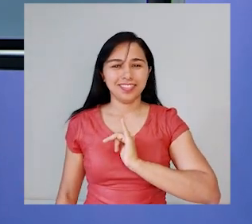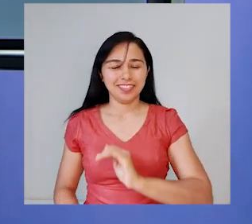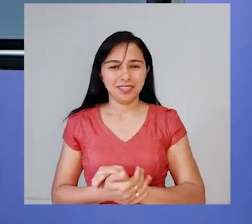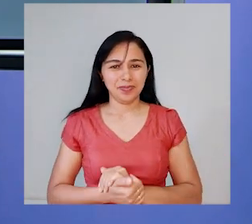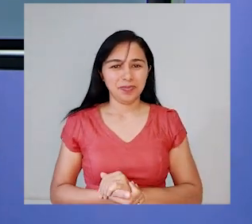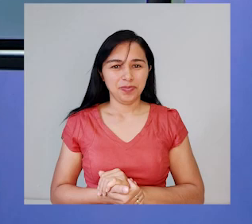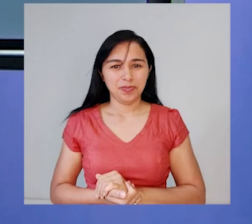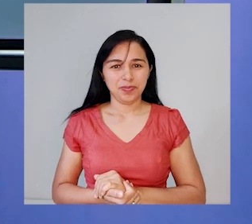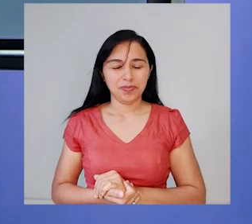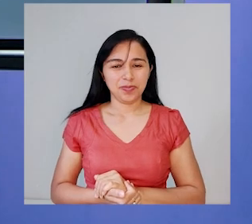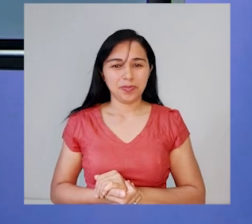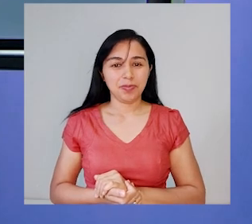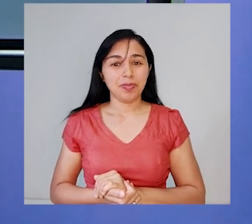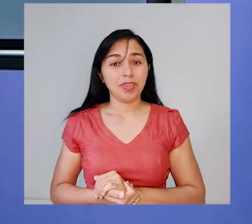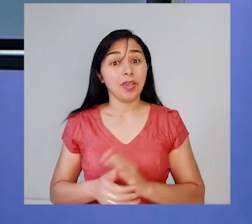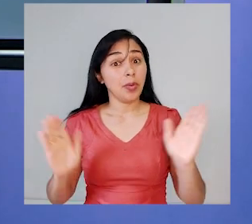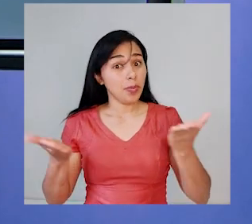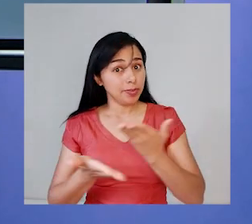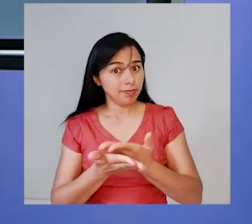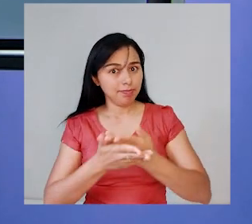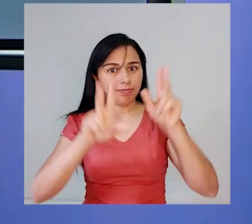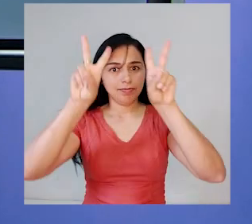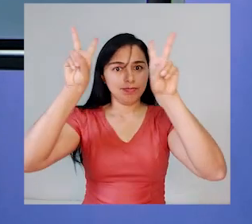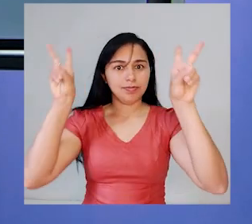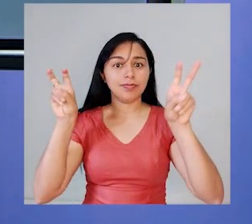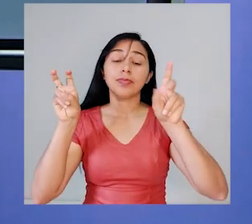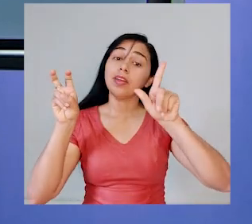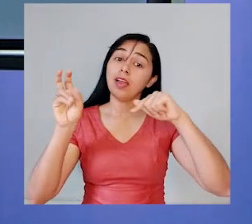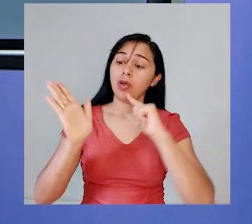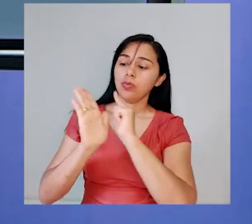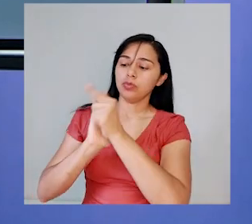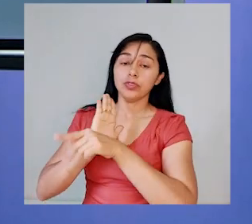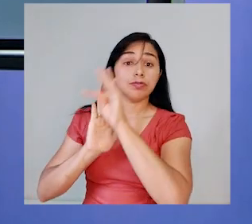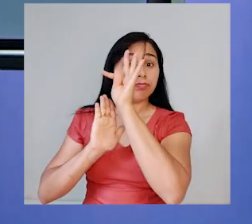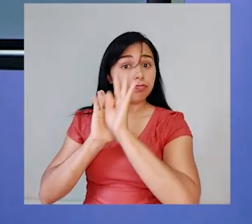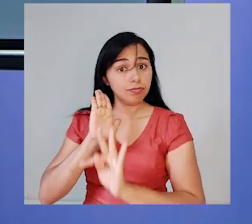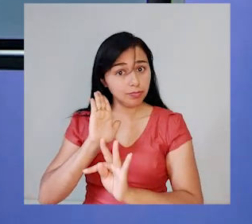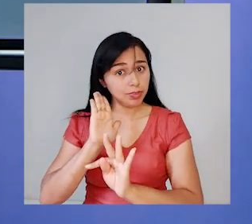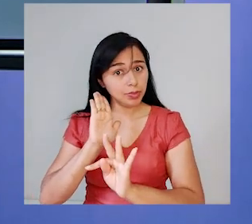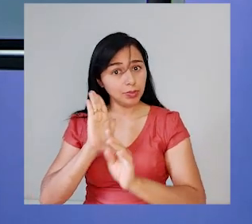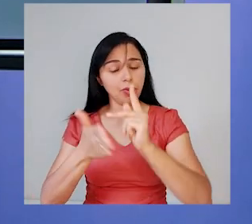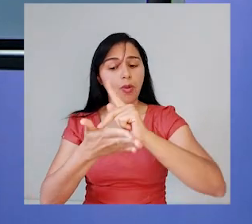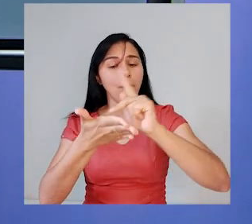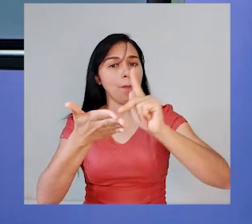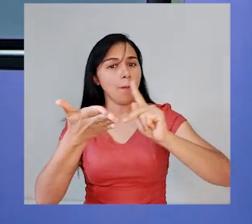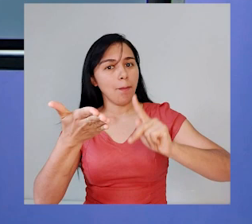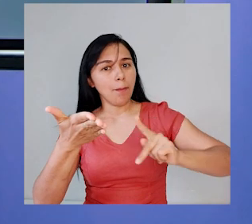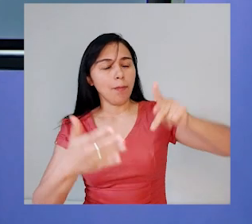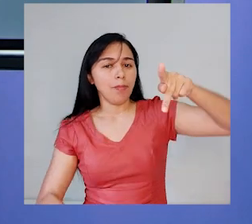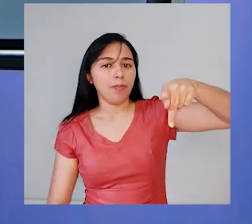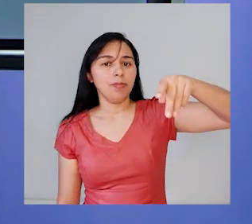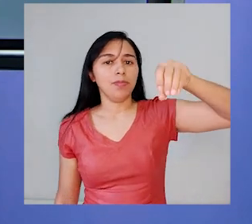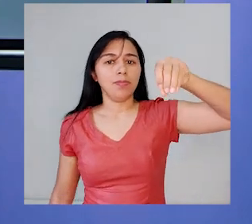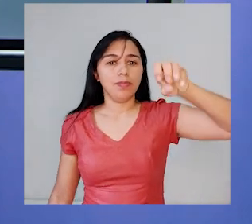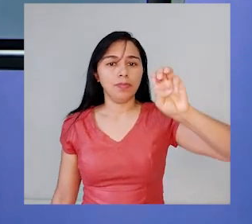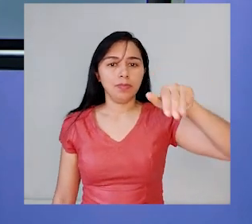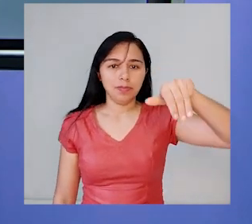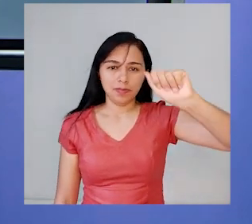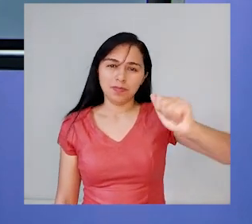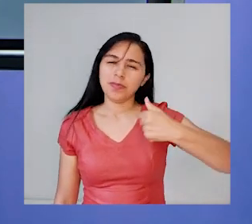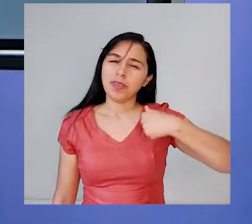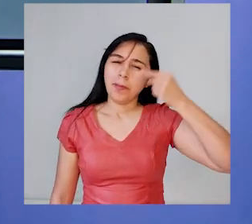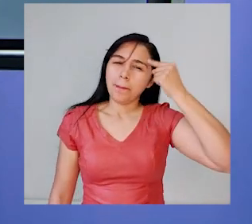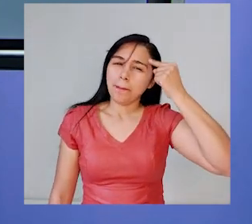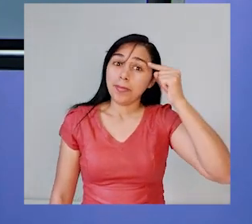Educaedes. O tema da nossa aula de hoje é o gênero textual poema. Eu imagino que todos vocês já devem